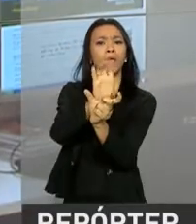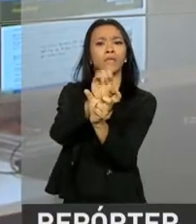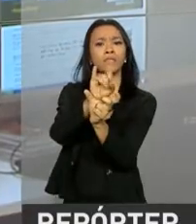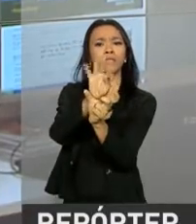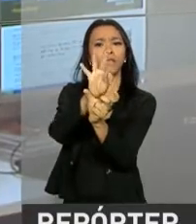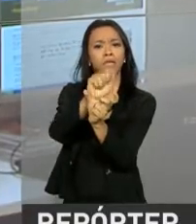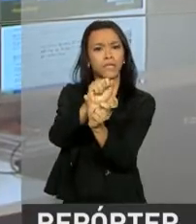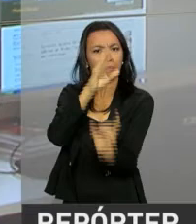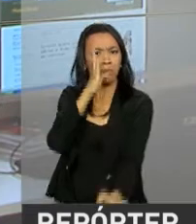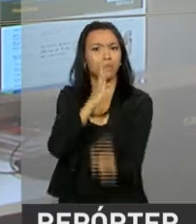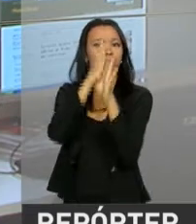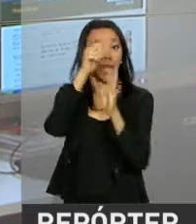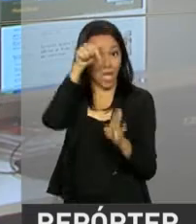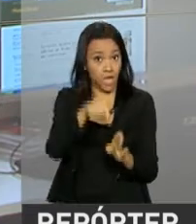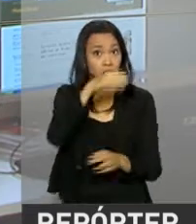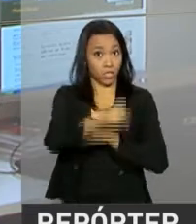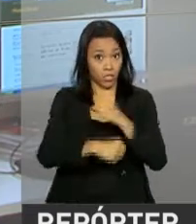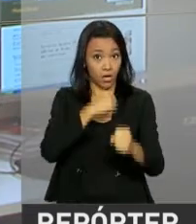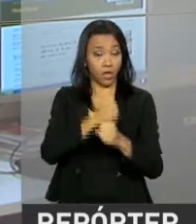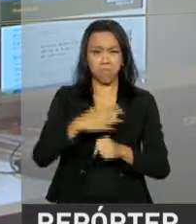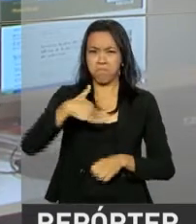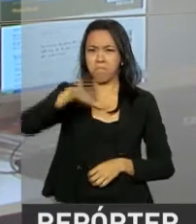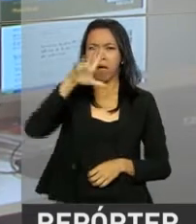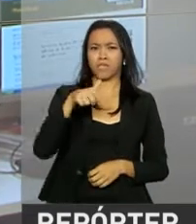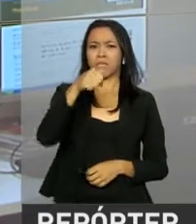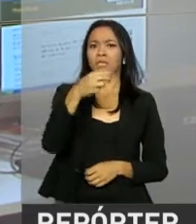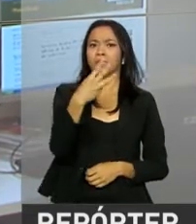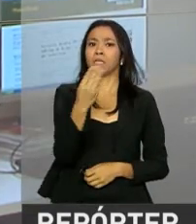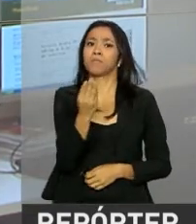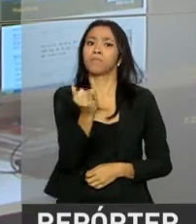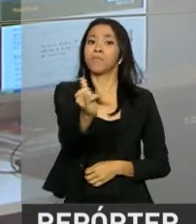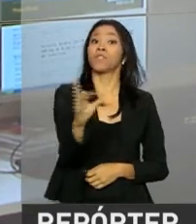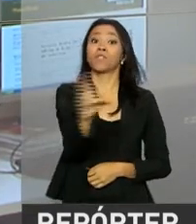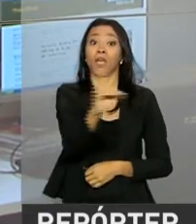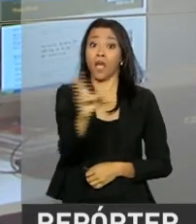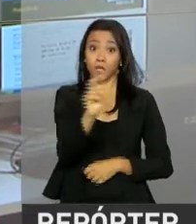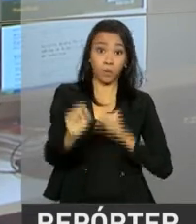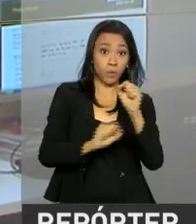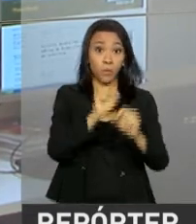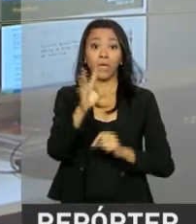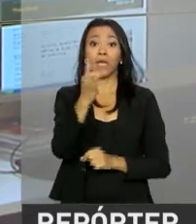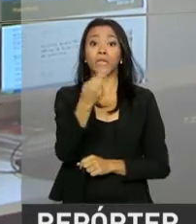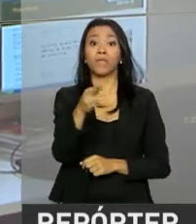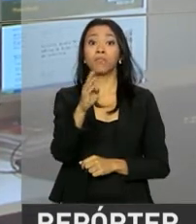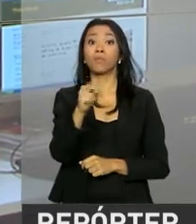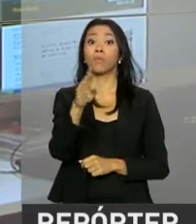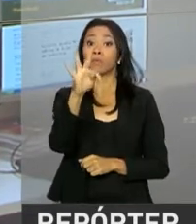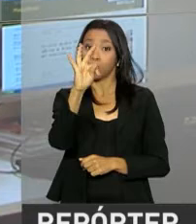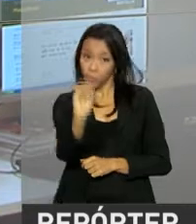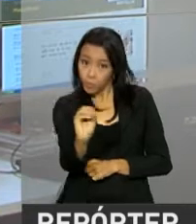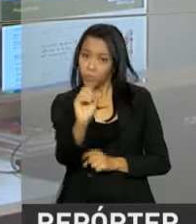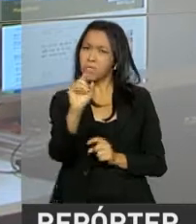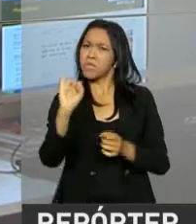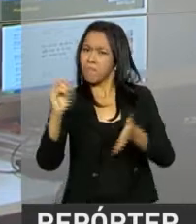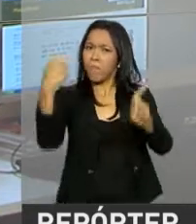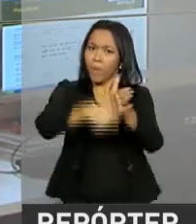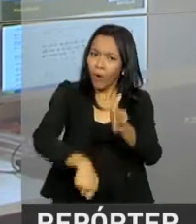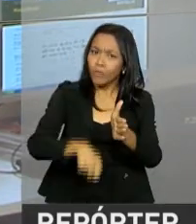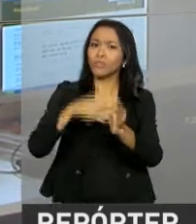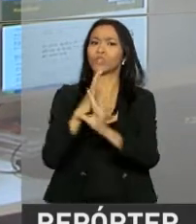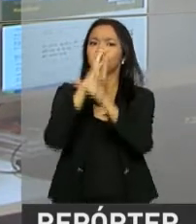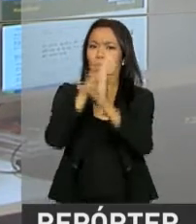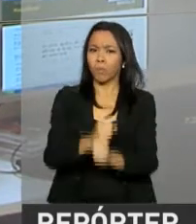identificou neste ano mais de 73 bilhões de reais em créditos tributários são impostos devidos